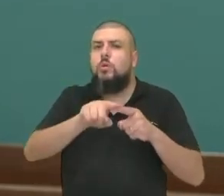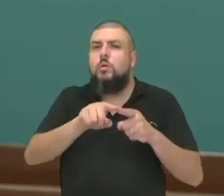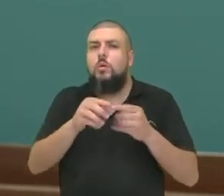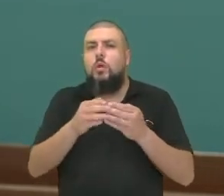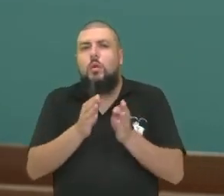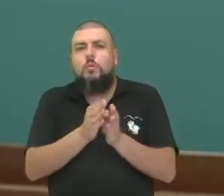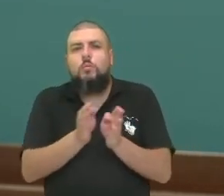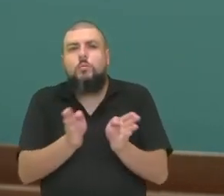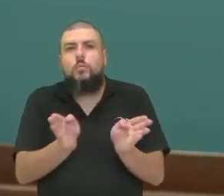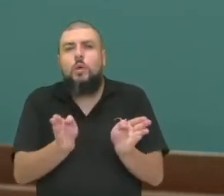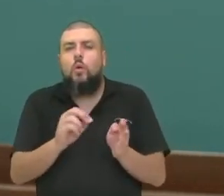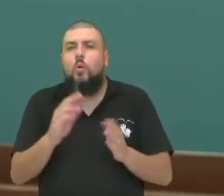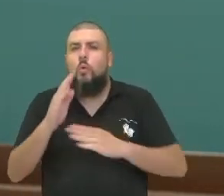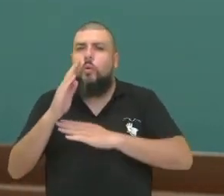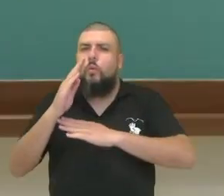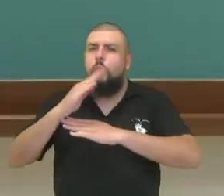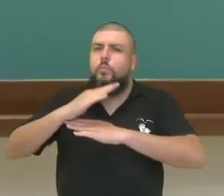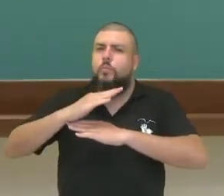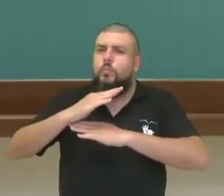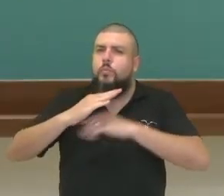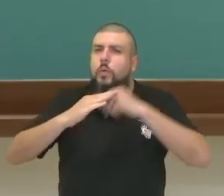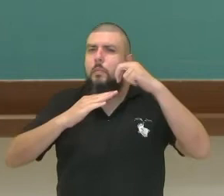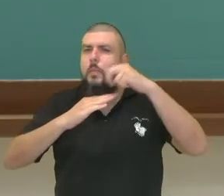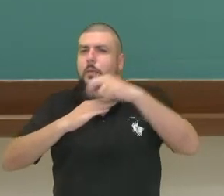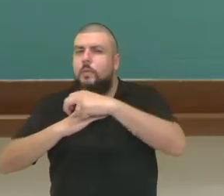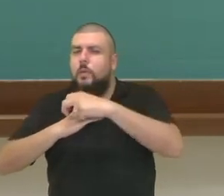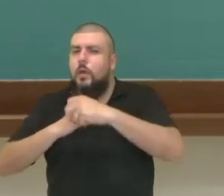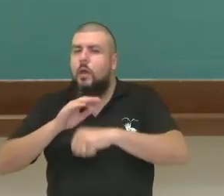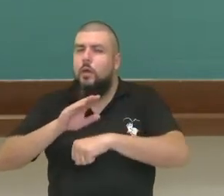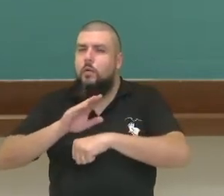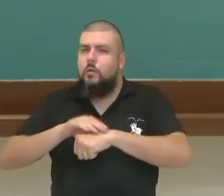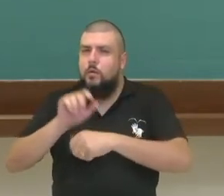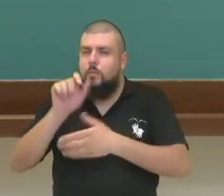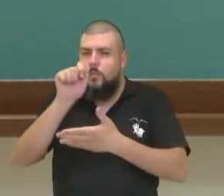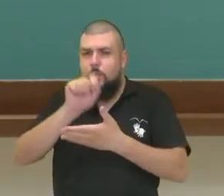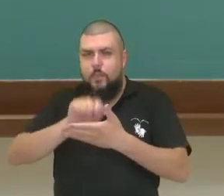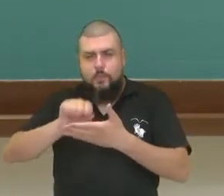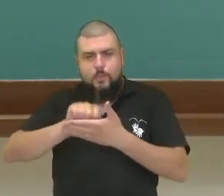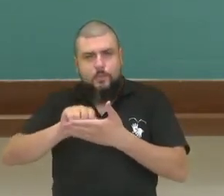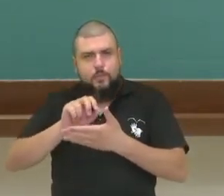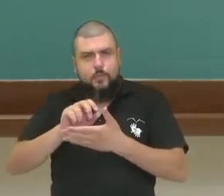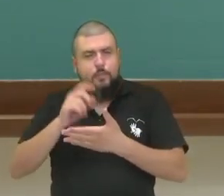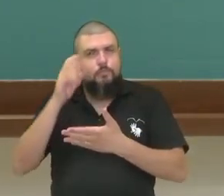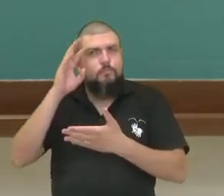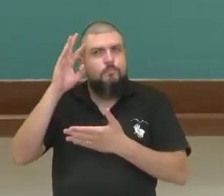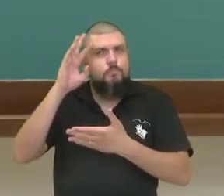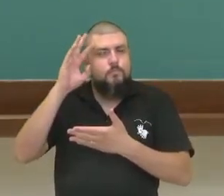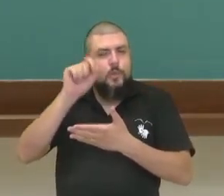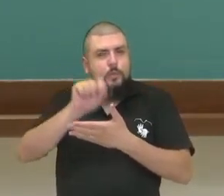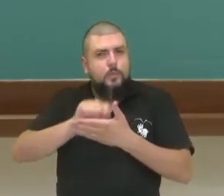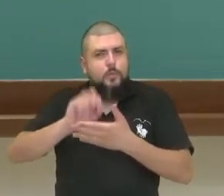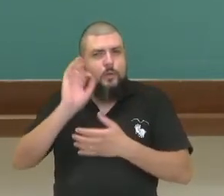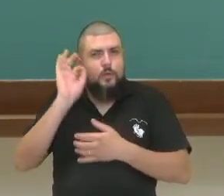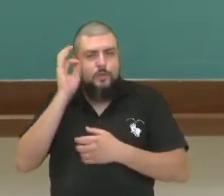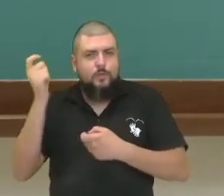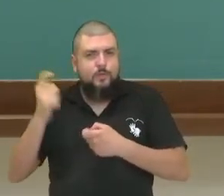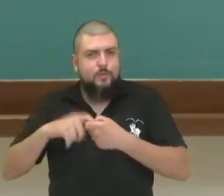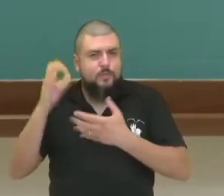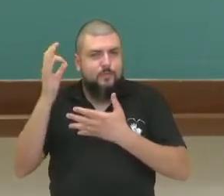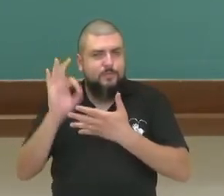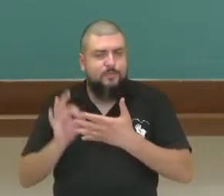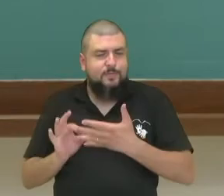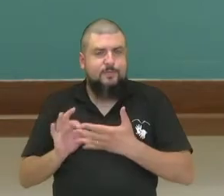abertura ou de internação tá joia então a profe vai dar um tempinho aí para vocês pensarem nessas imagens rapidinho aí tá já